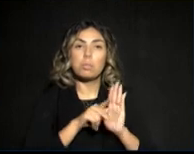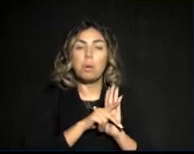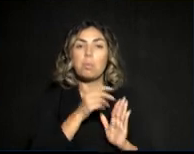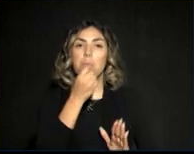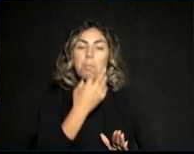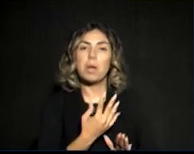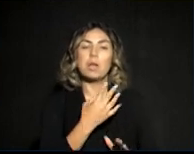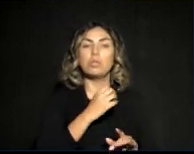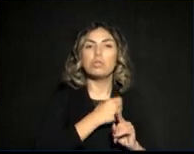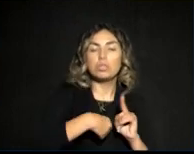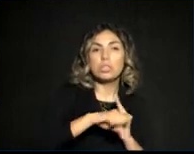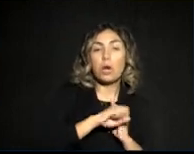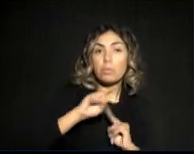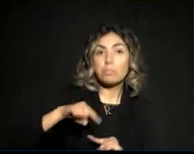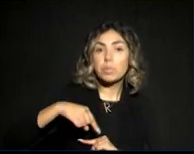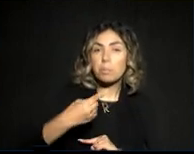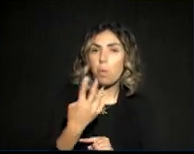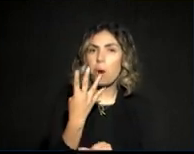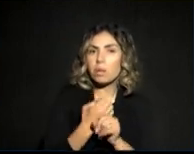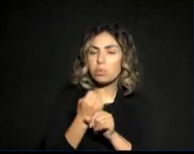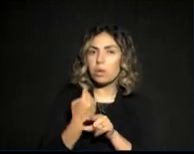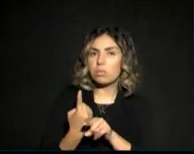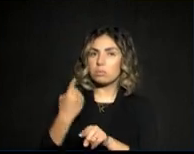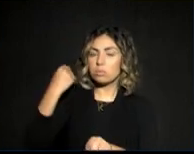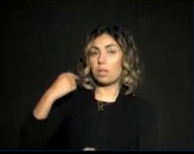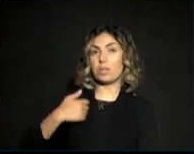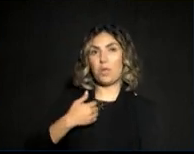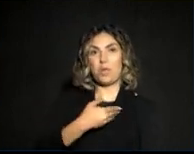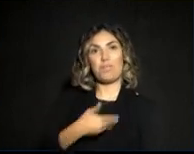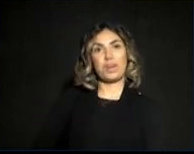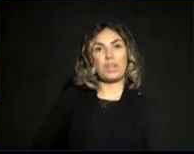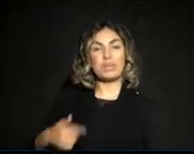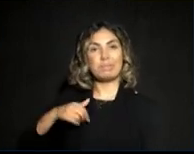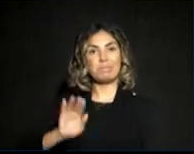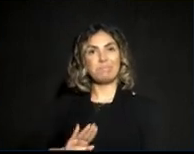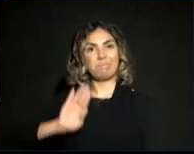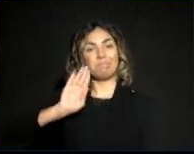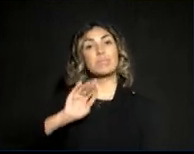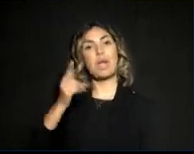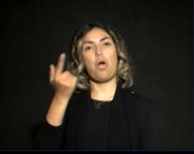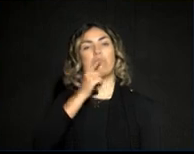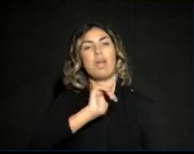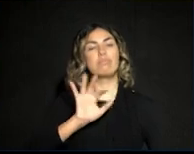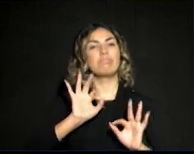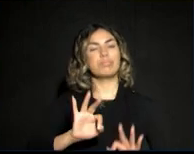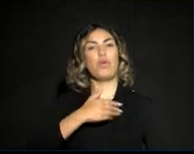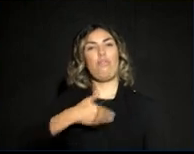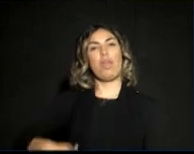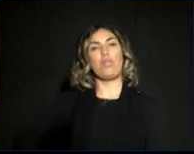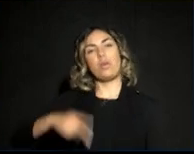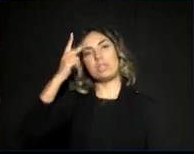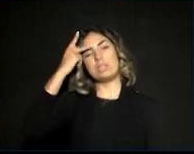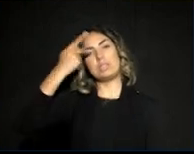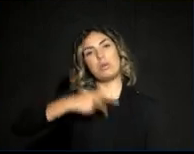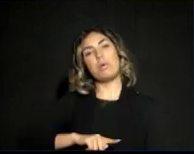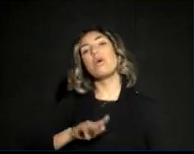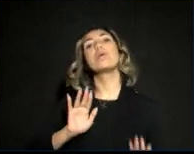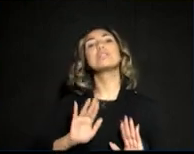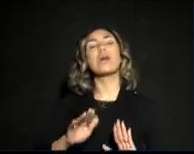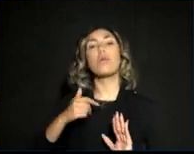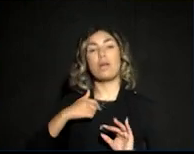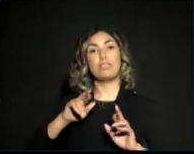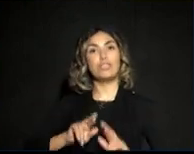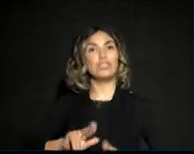vice-governador há 4 anos atrás na chapa do João e agora me tornar governador de São Paulo então o Executivo